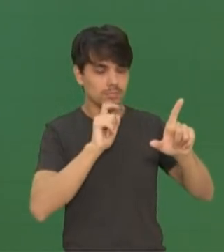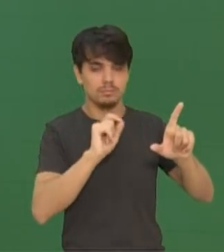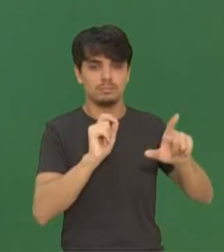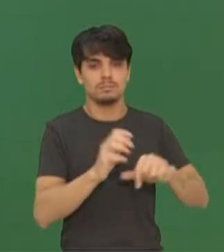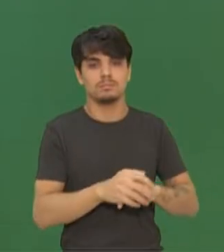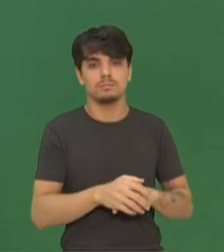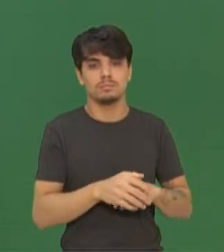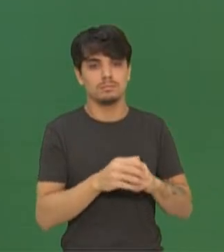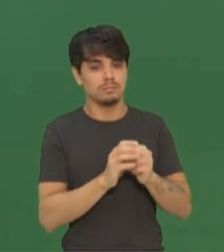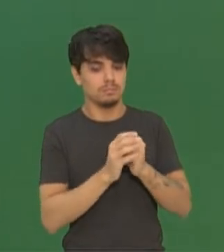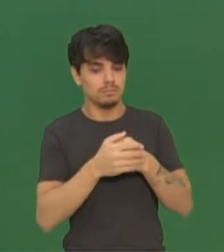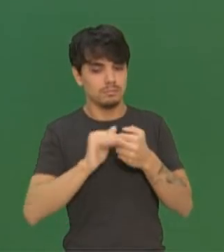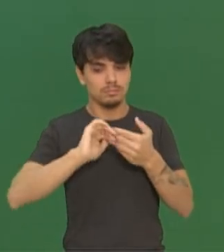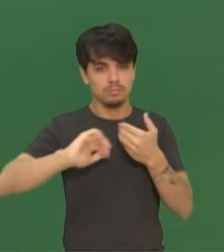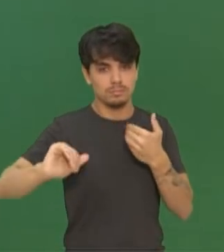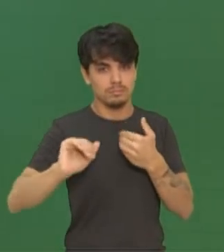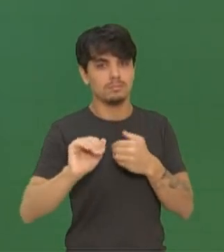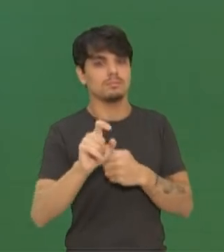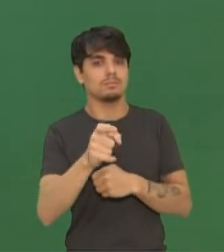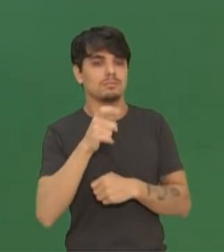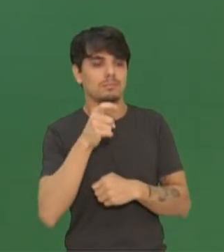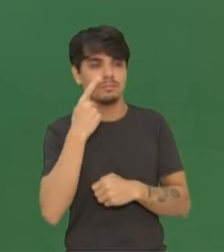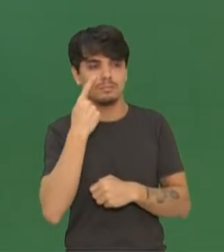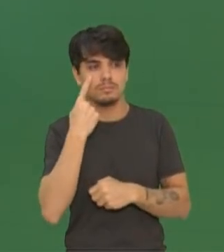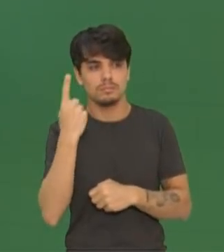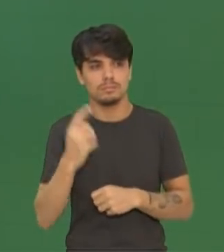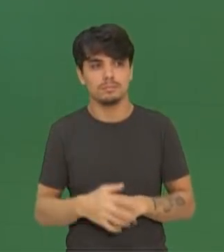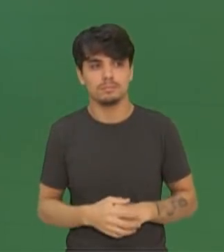isolar a incógnita x. Como que ficaria?